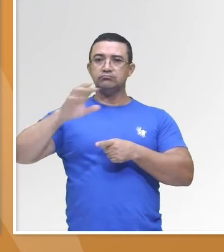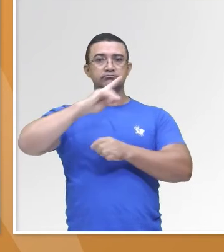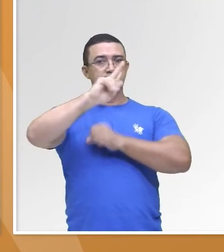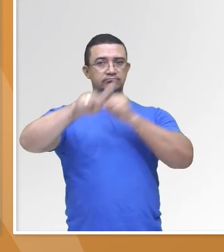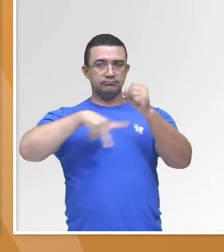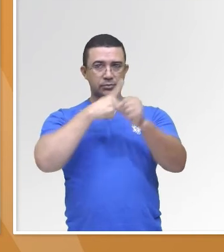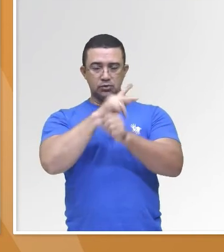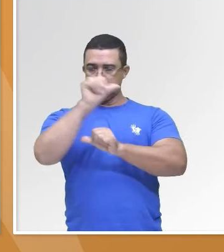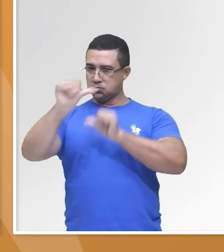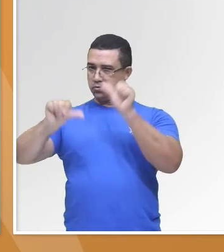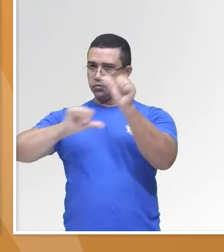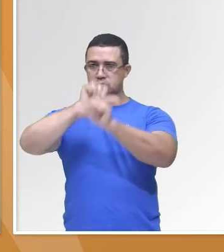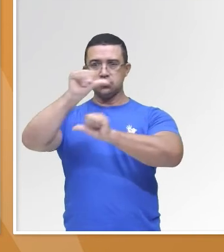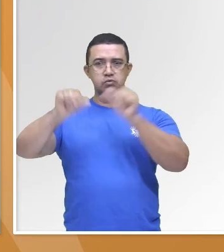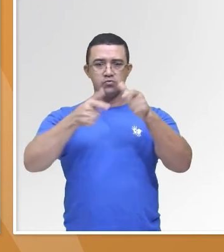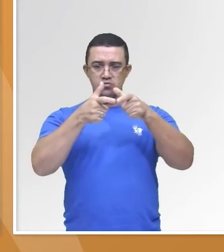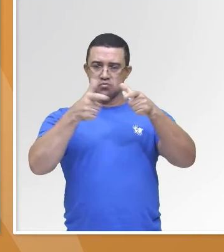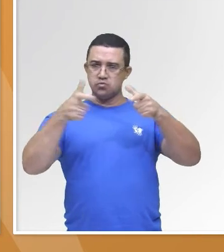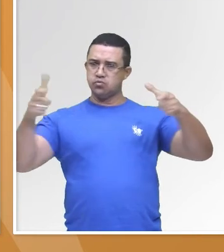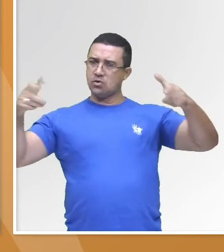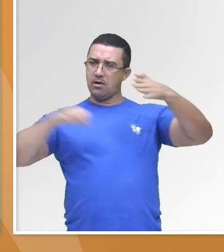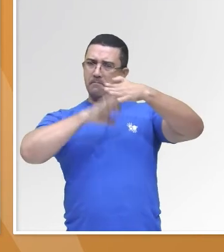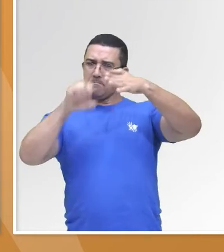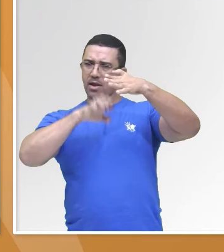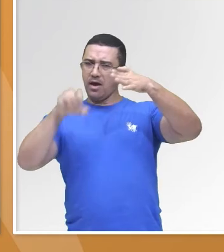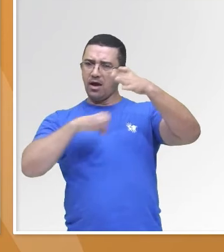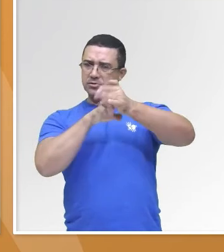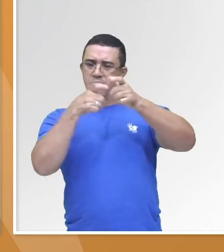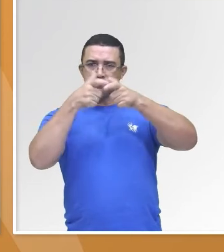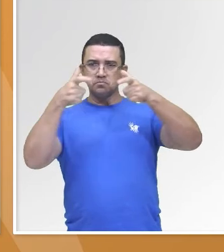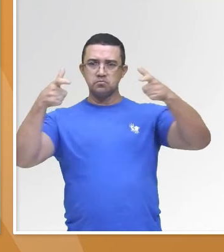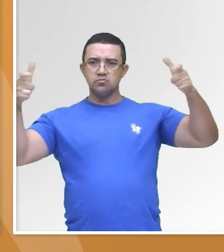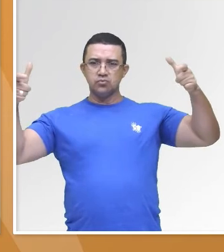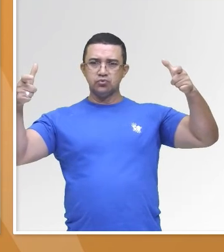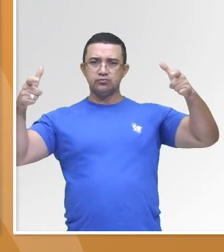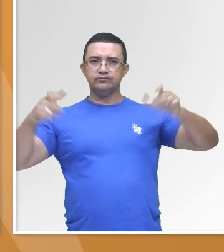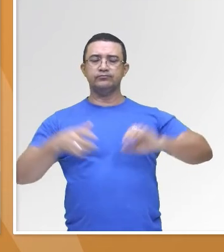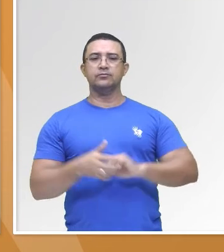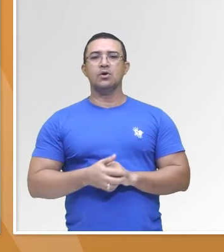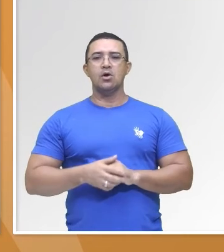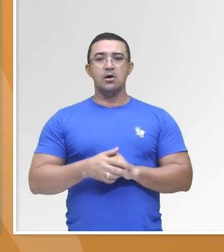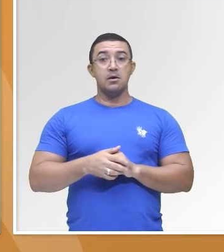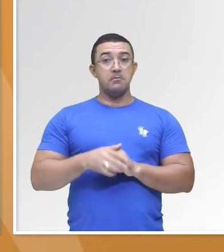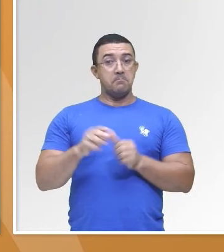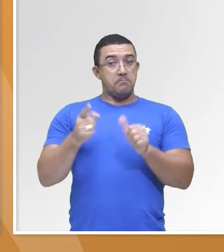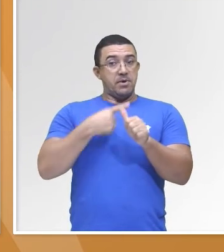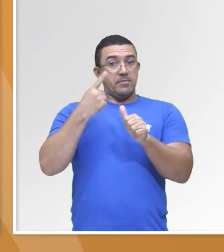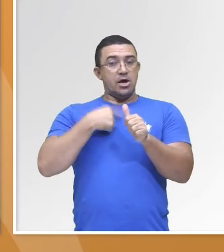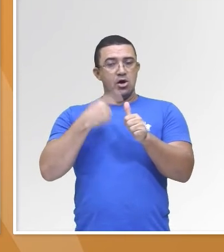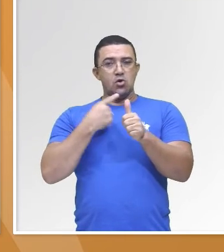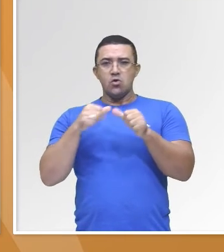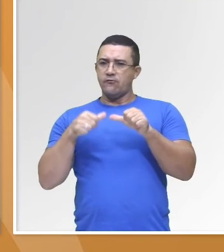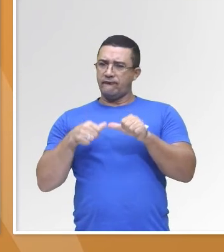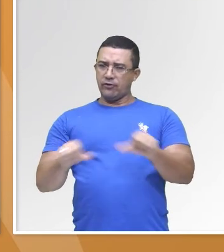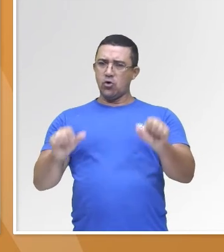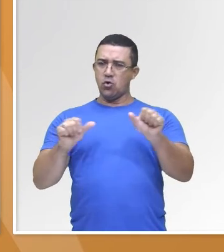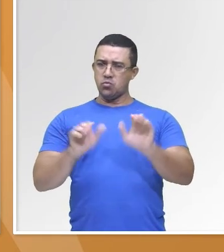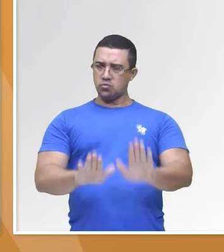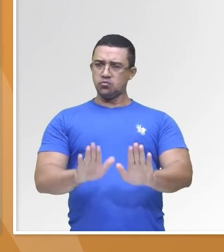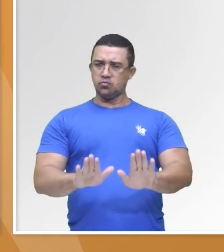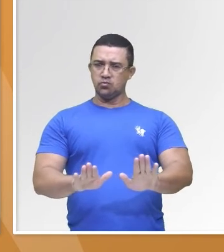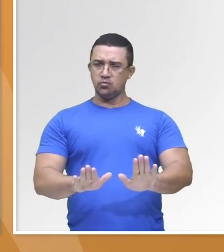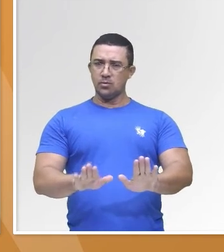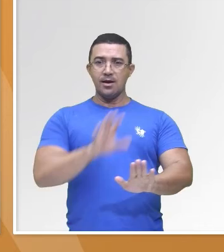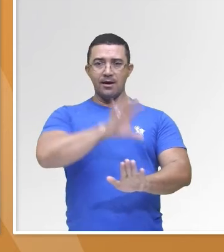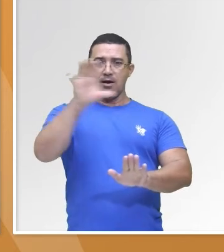transformaram em grandes empresas nacionais, tá? Então, primeiro, se estabeleceu ali no sul do Brasil, abasteceu o mercado